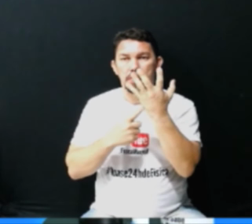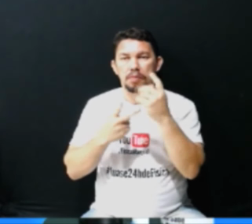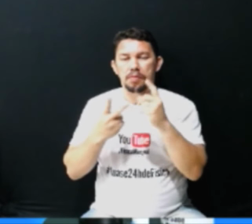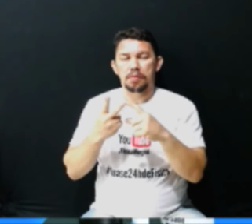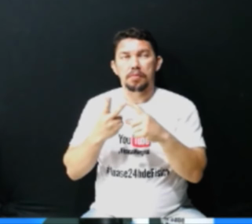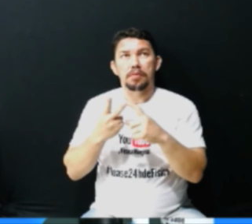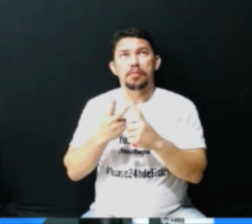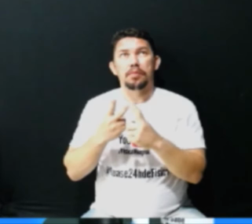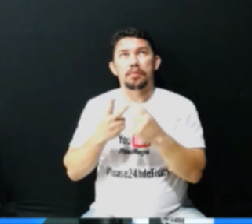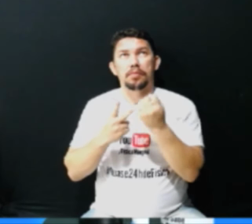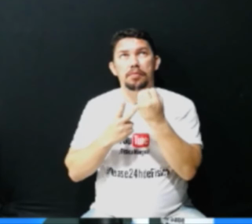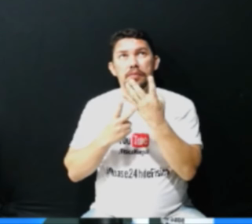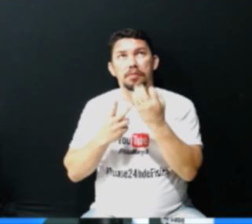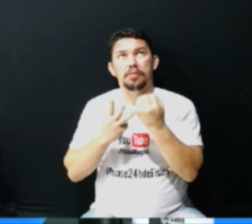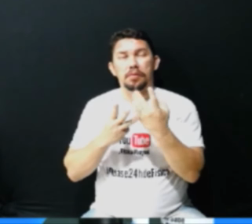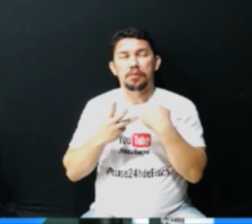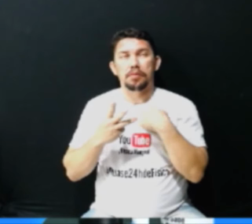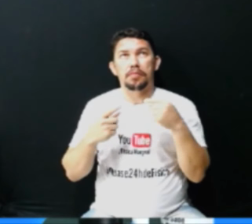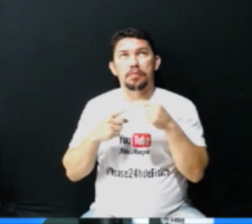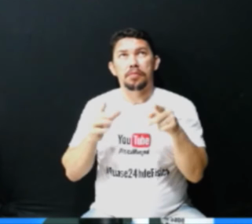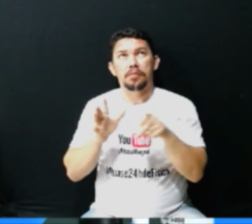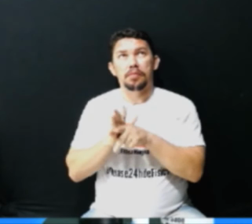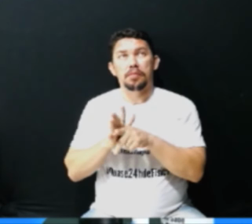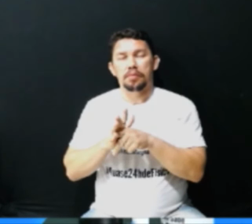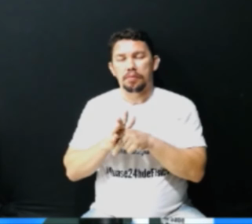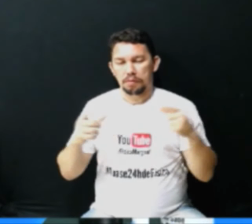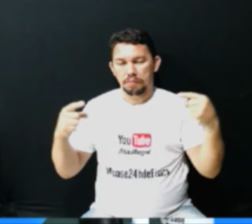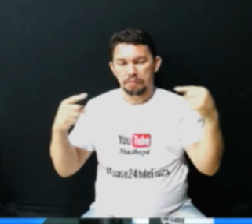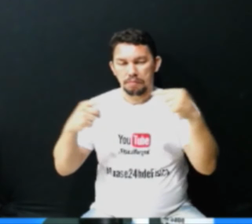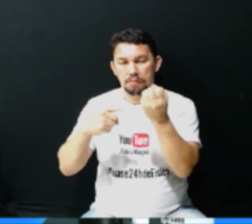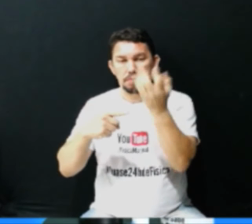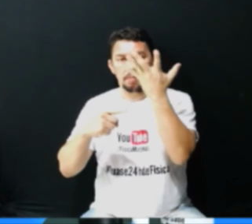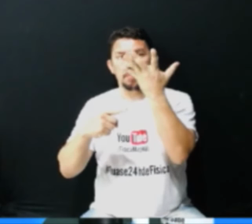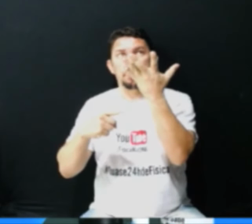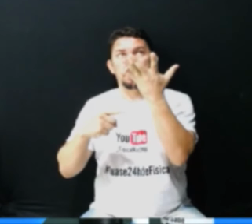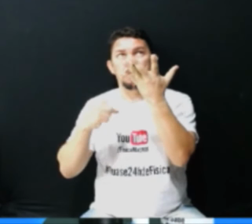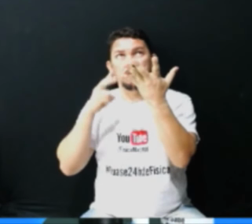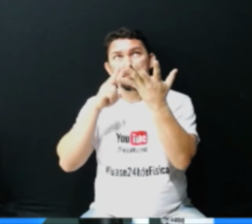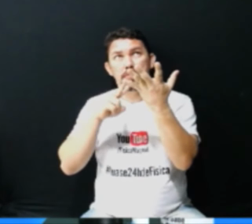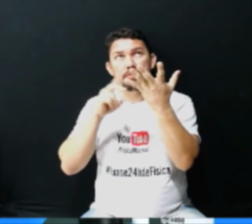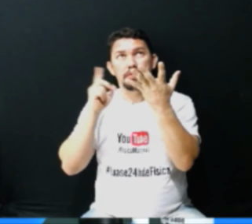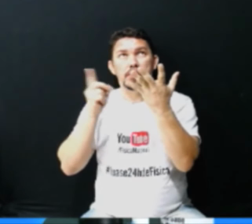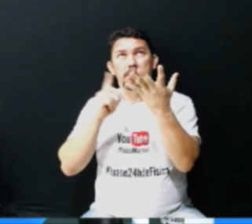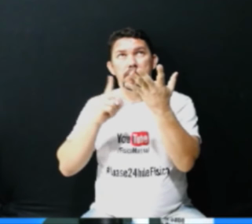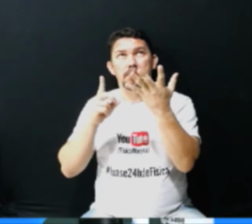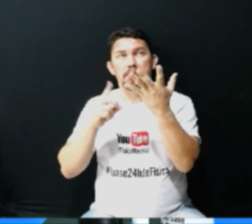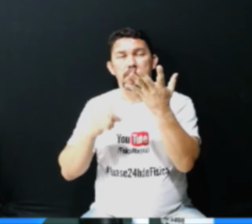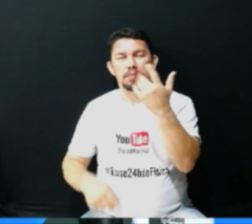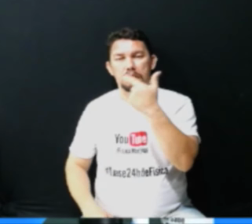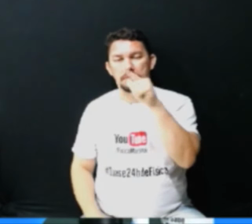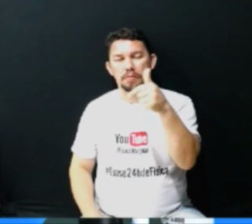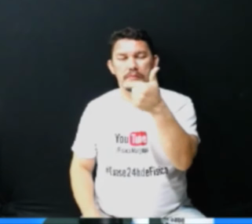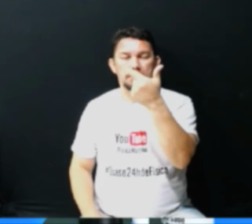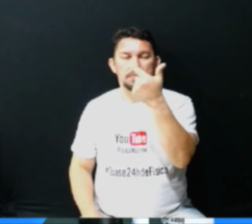Pronto, liguei a primeira lâmpada aí. Observe, então, aqui, não dá para ver direito. Dá para ver 2,40 amperes.